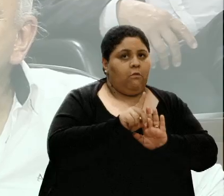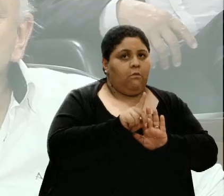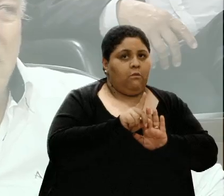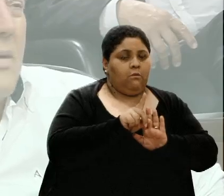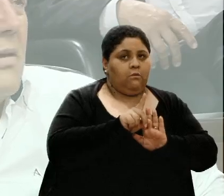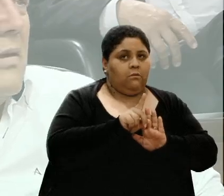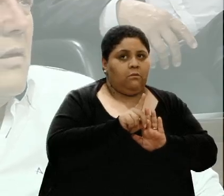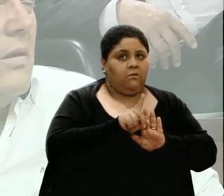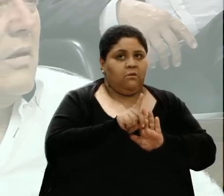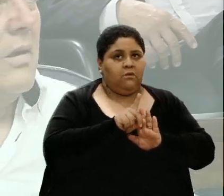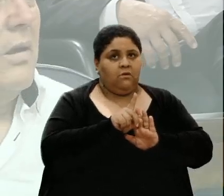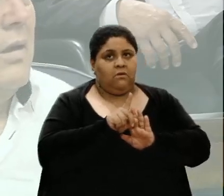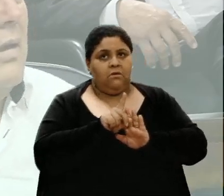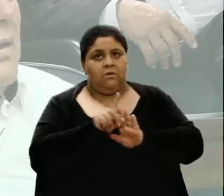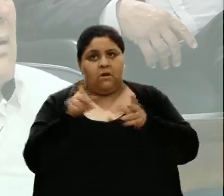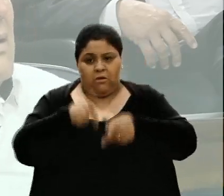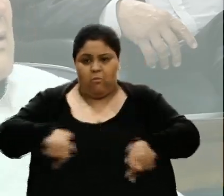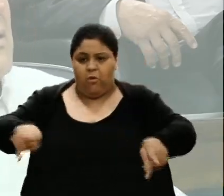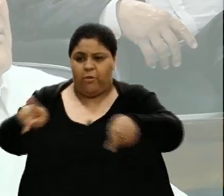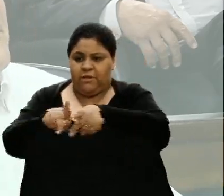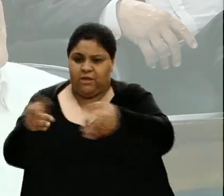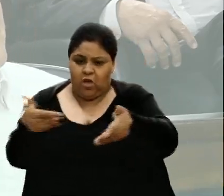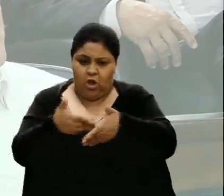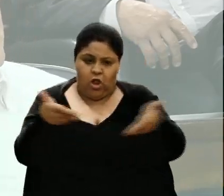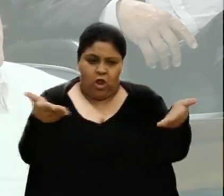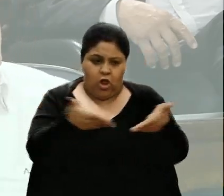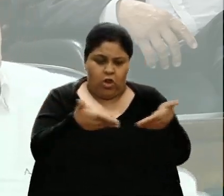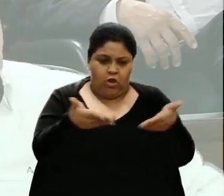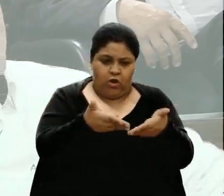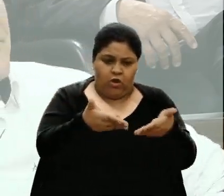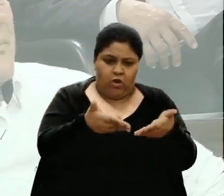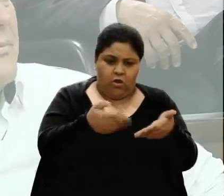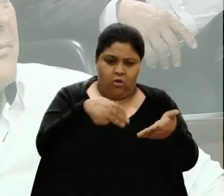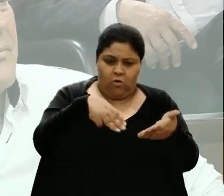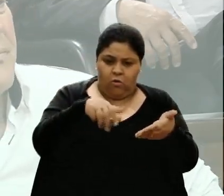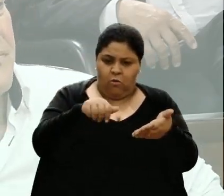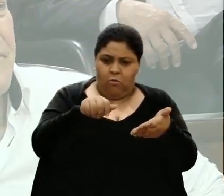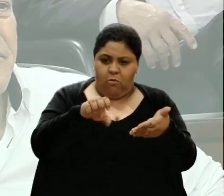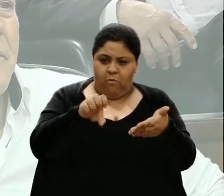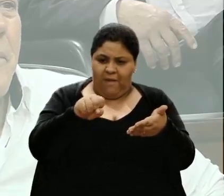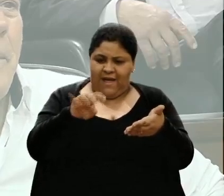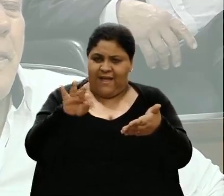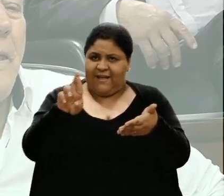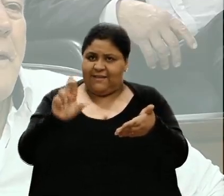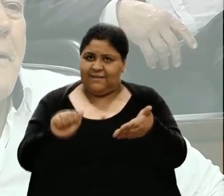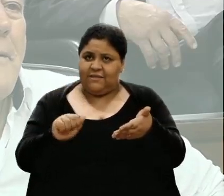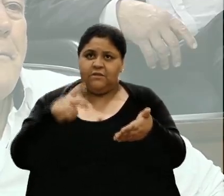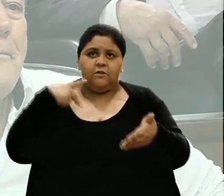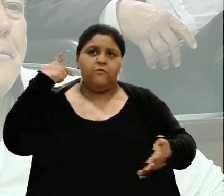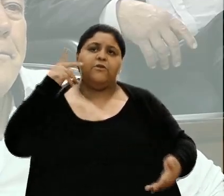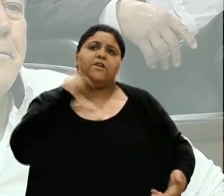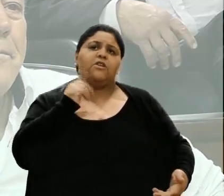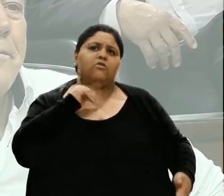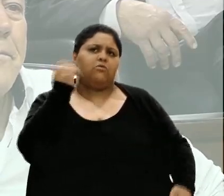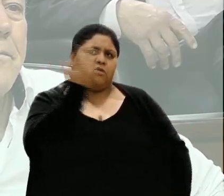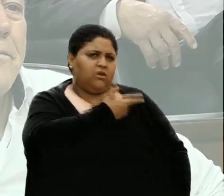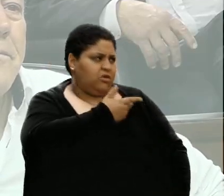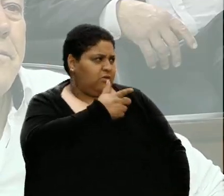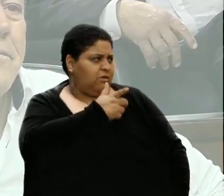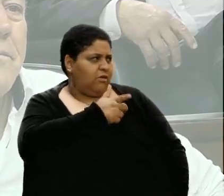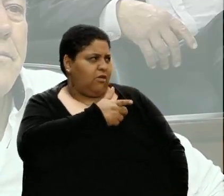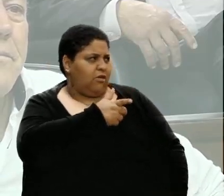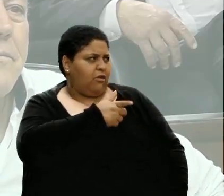Né? Então quer dizer que a população estava até hoje tomando, a população da Maestra ali, vereador Renato Oliveira, o senhor que toma daquela água, acho, né?